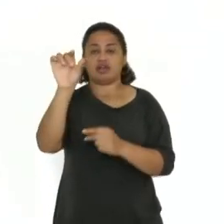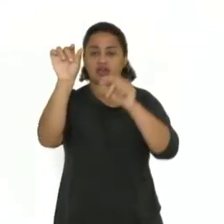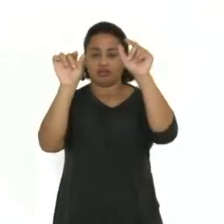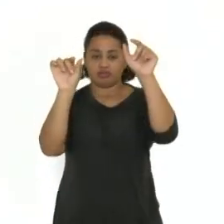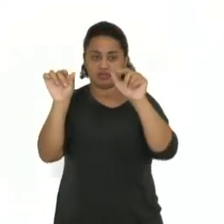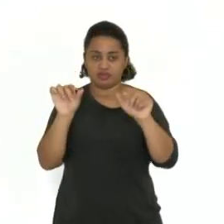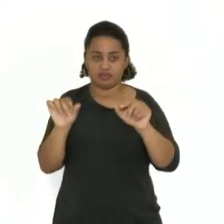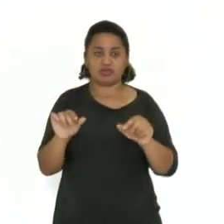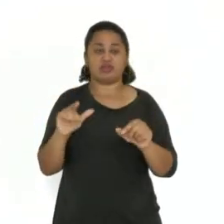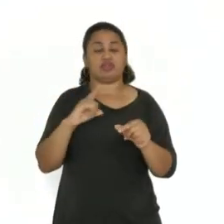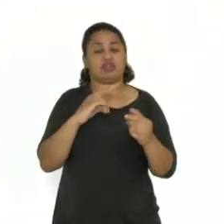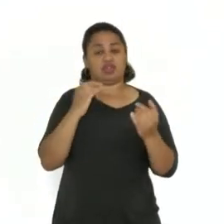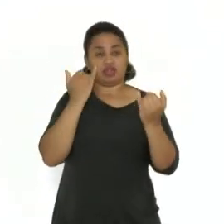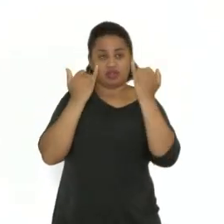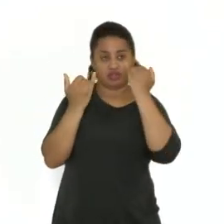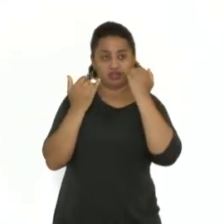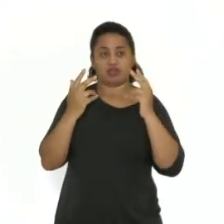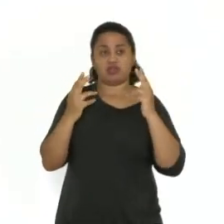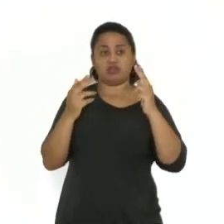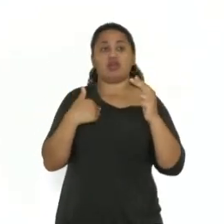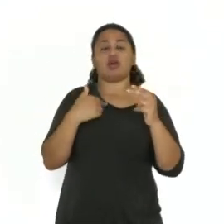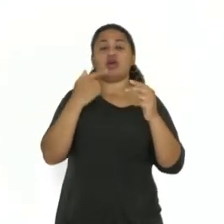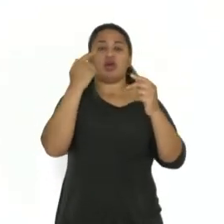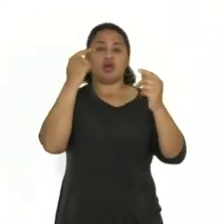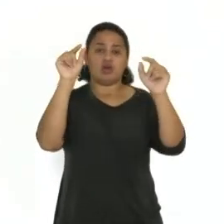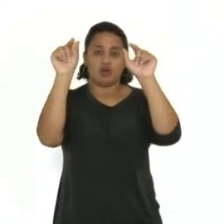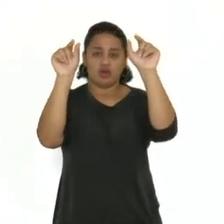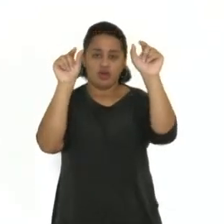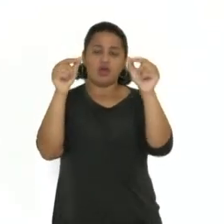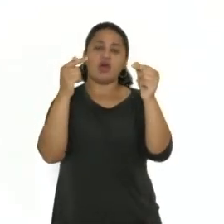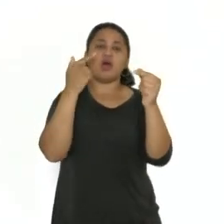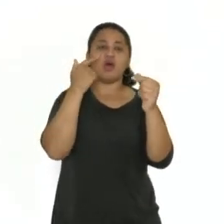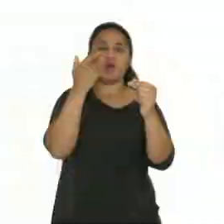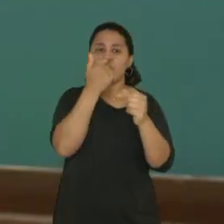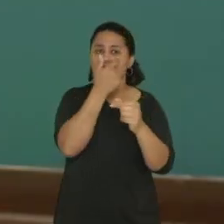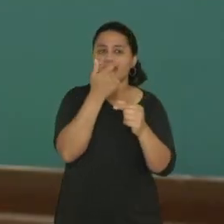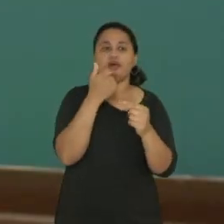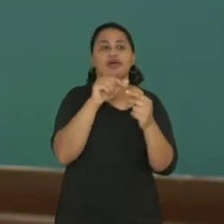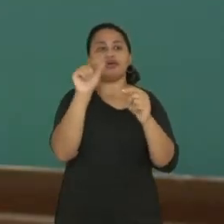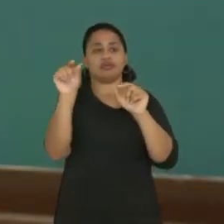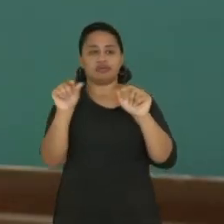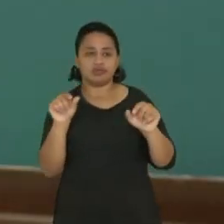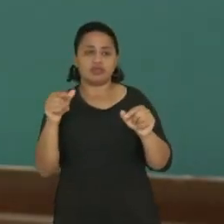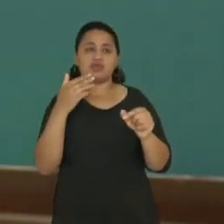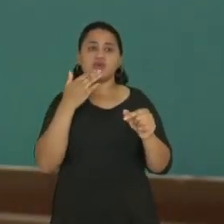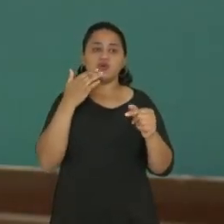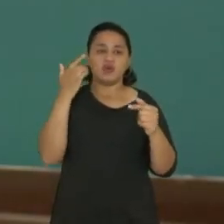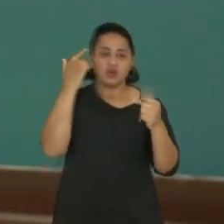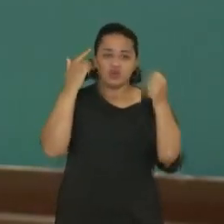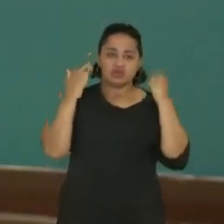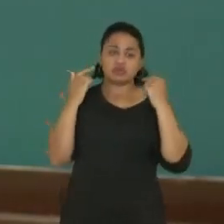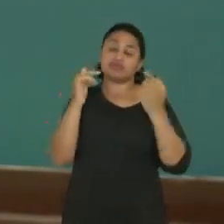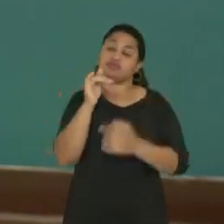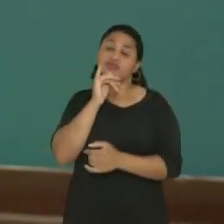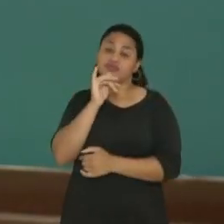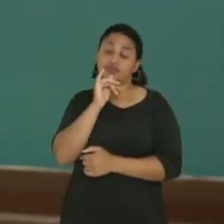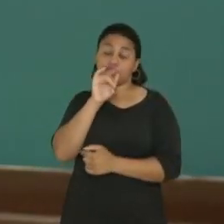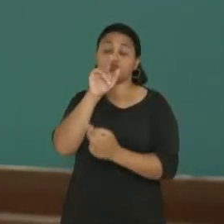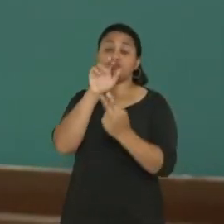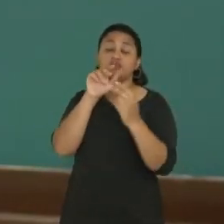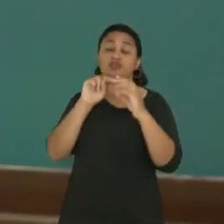as mesmas informações. Cor dos olhos, cor dos cabelos, por exemplo. Então, cromossomos